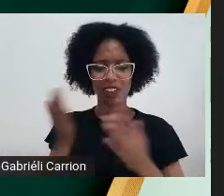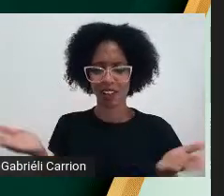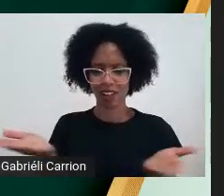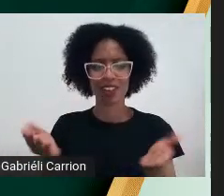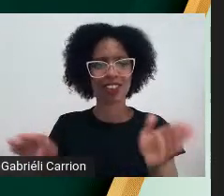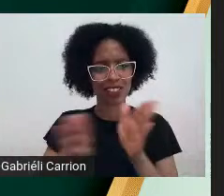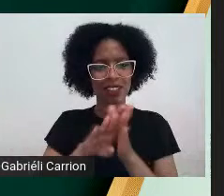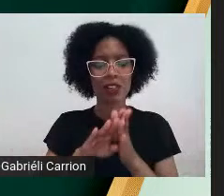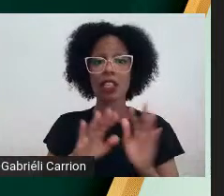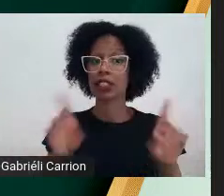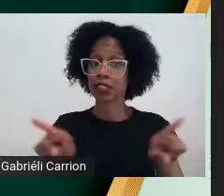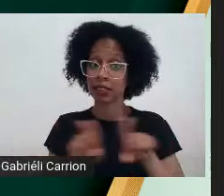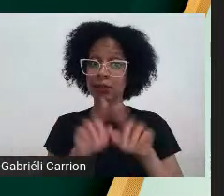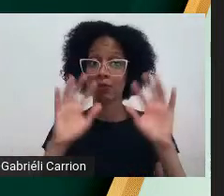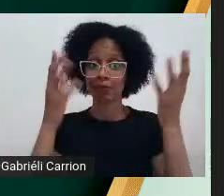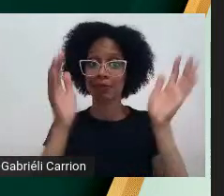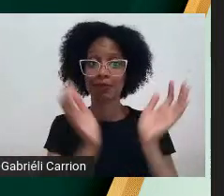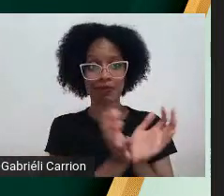aos colegas.